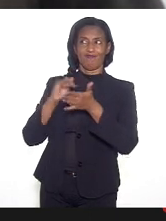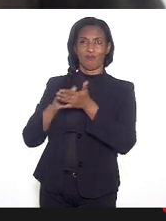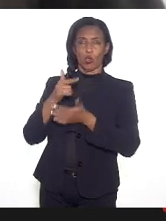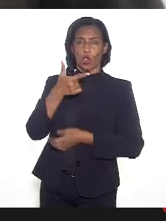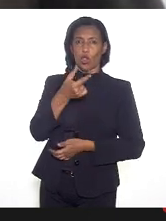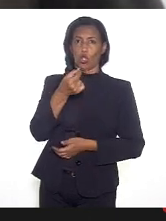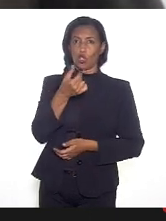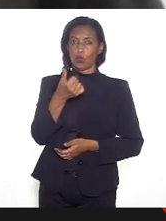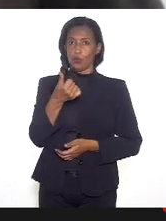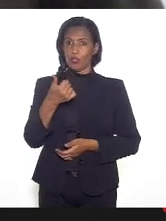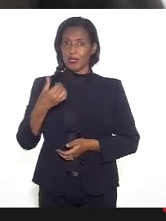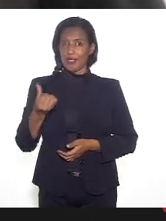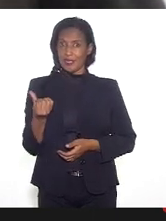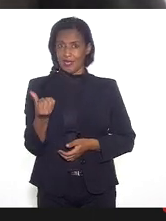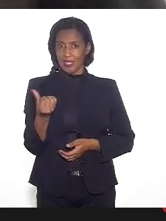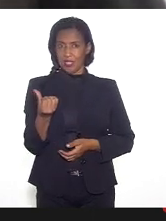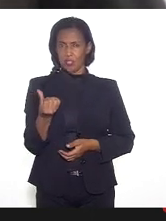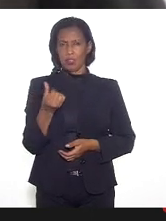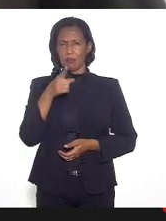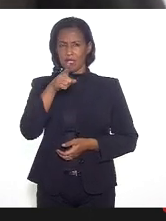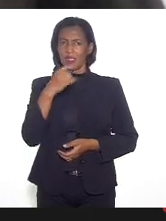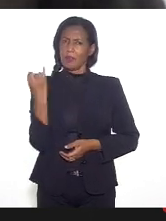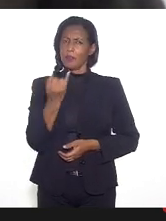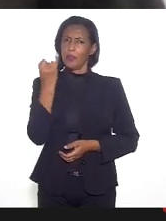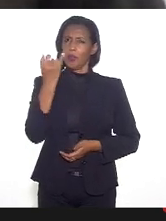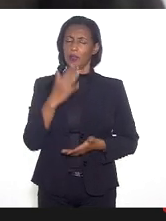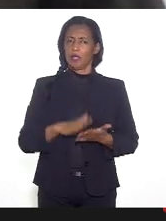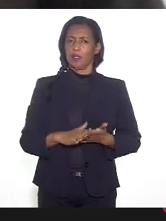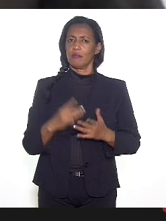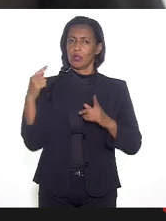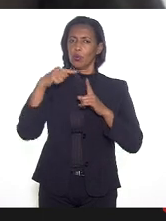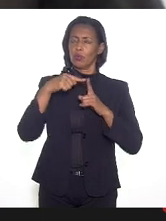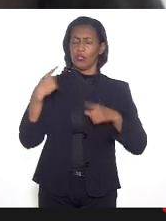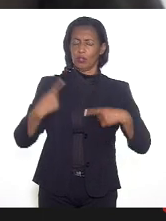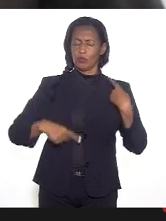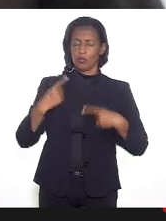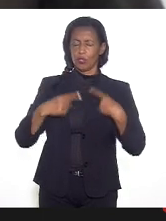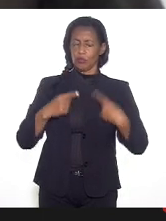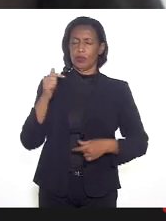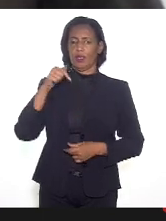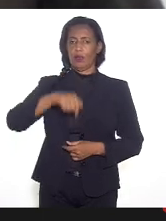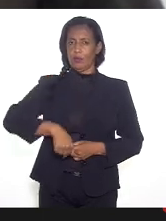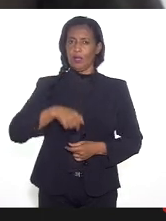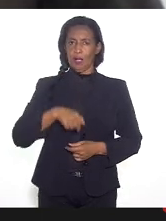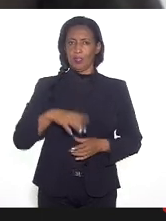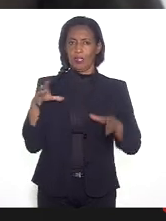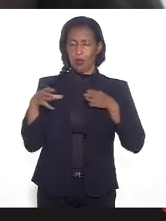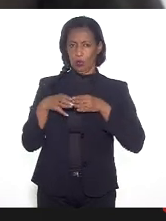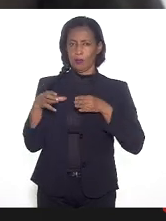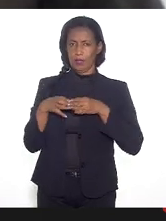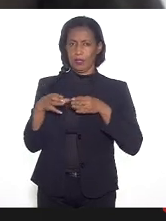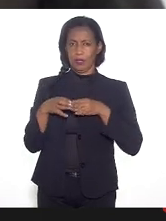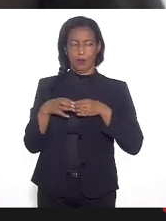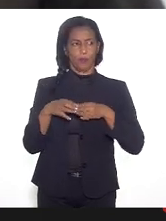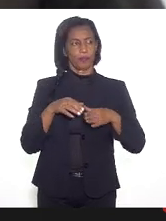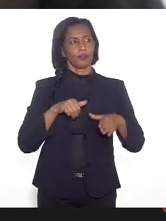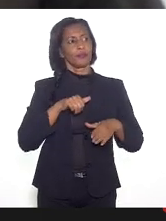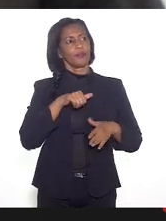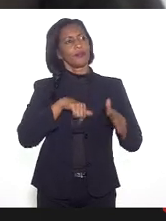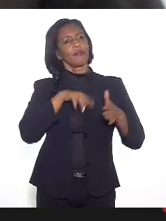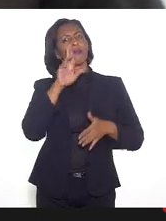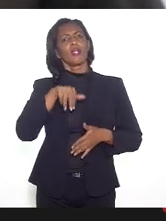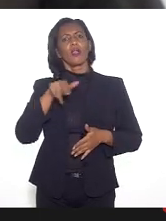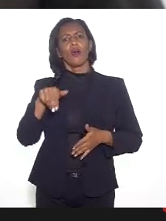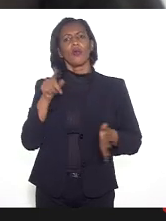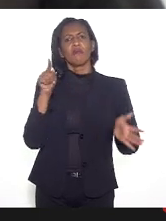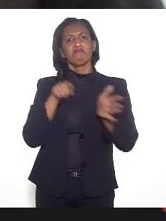mas muito pertinente a sua ponderação e certamente será objeto de discussão aqui na comissão. Alguém mais? O Plínio quer fazer